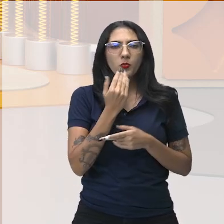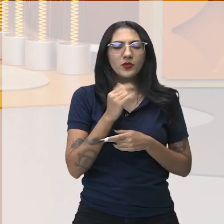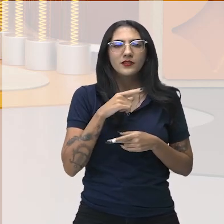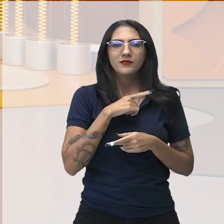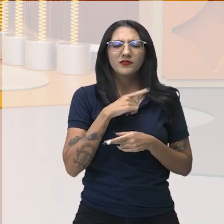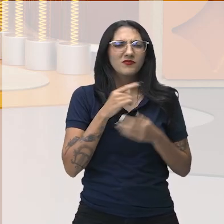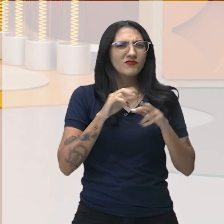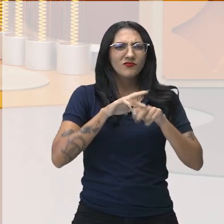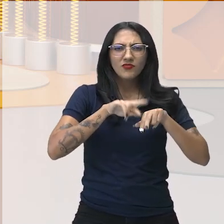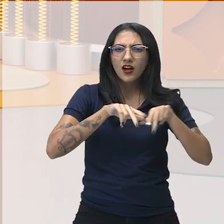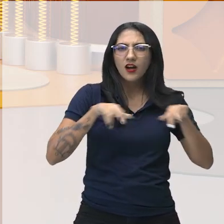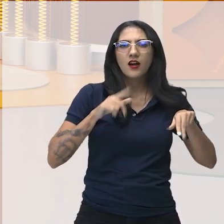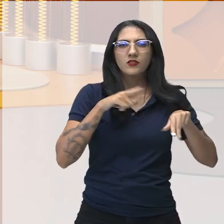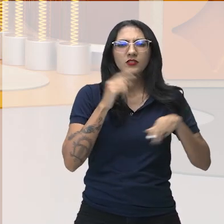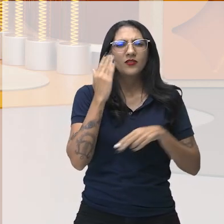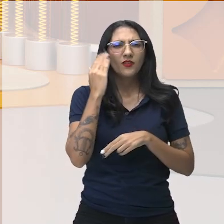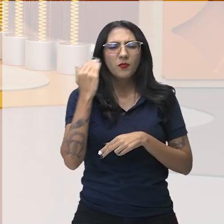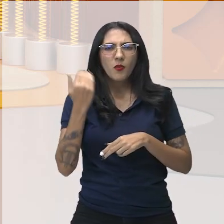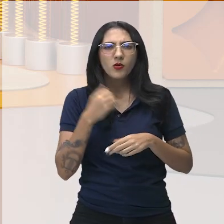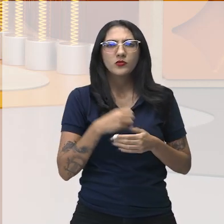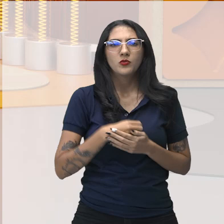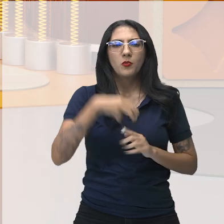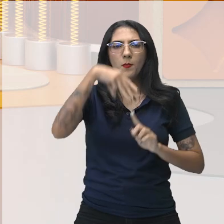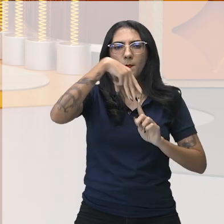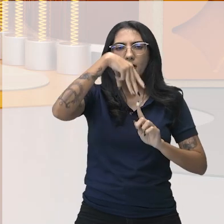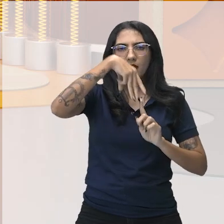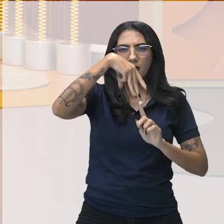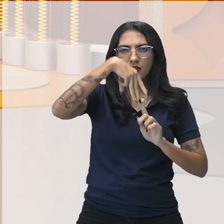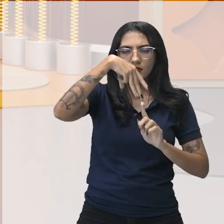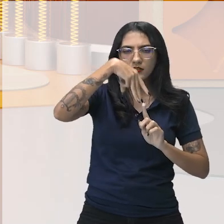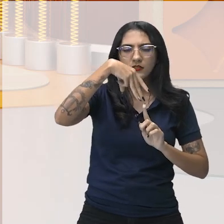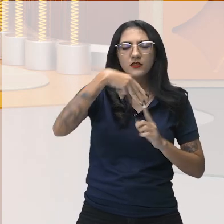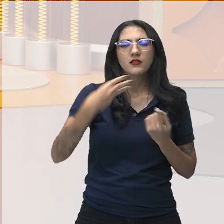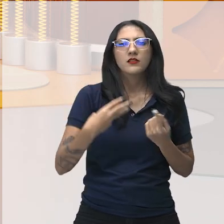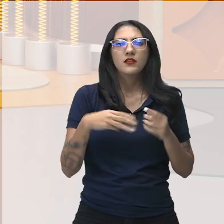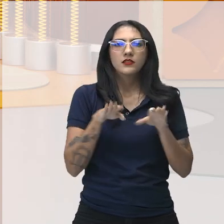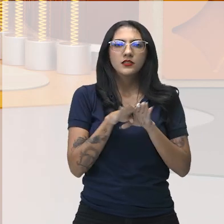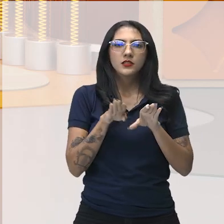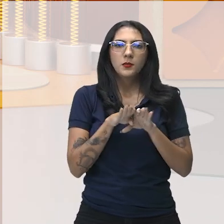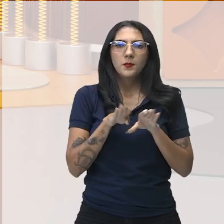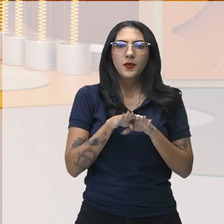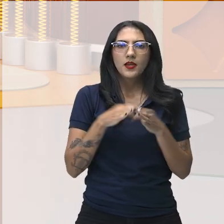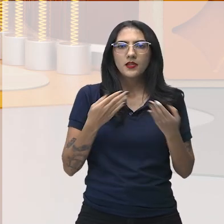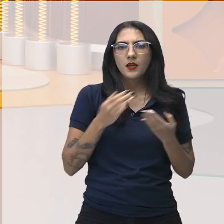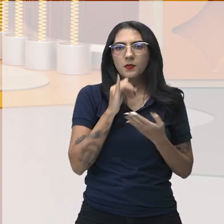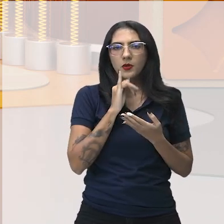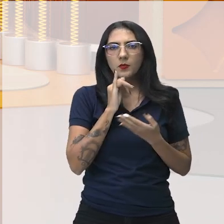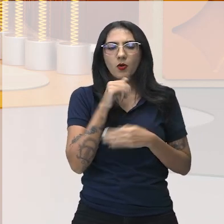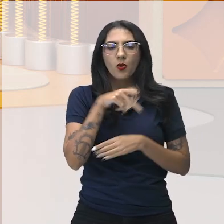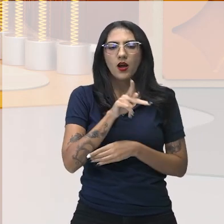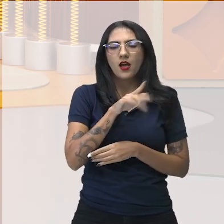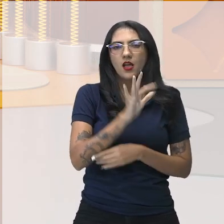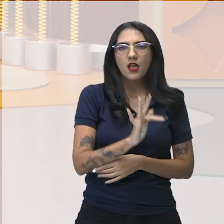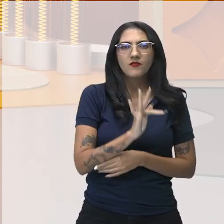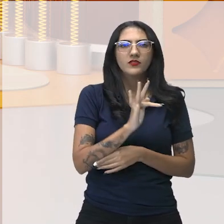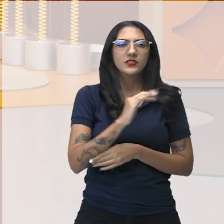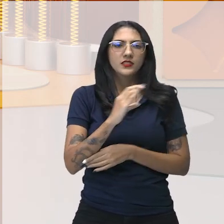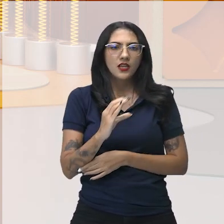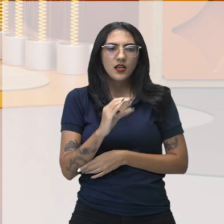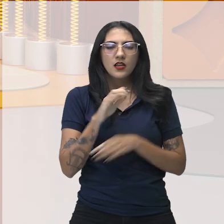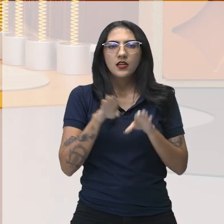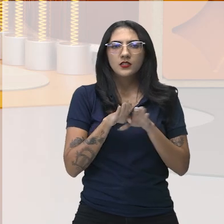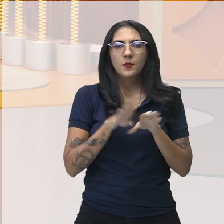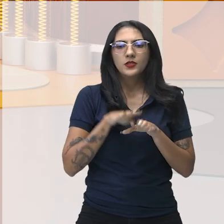foods, que são famosos, né? McDonald's, por exemplo. A gente tem também a KFC, temos a